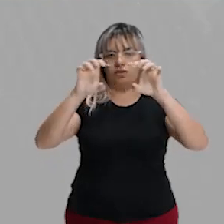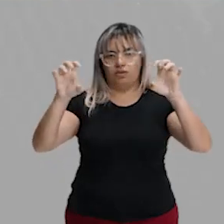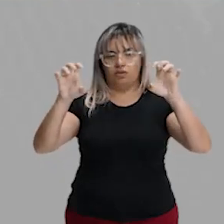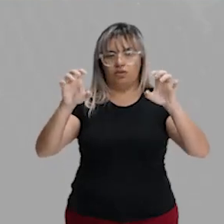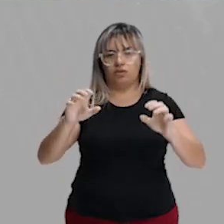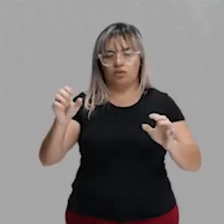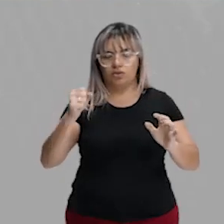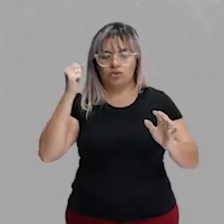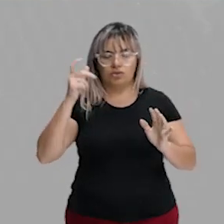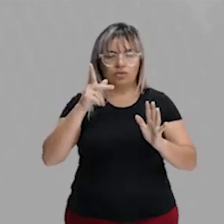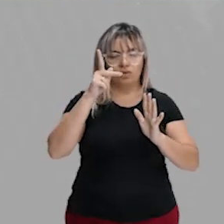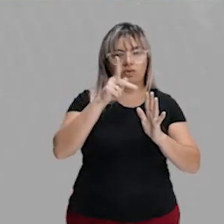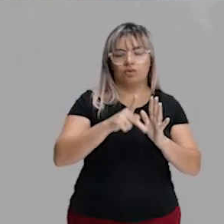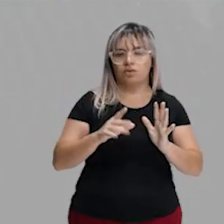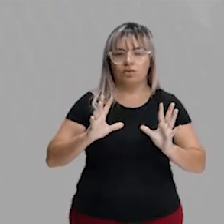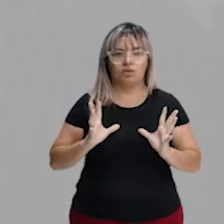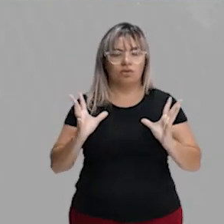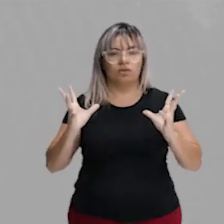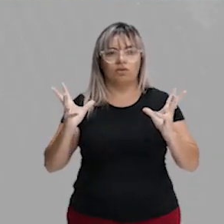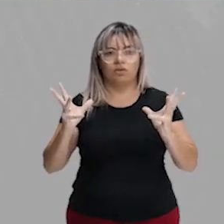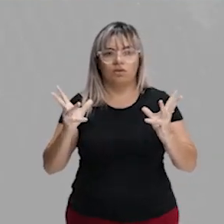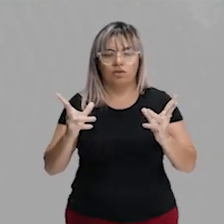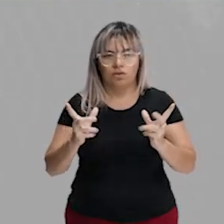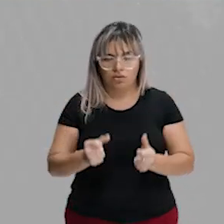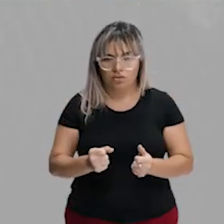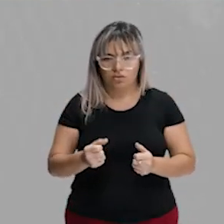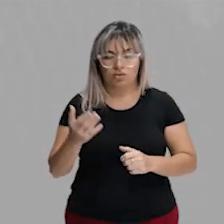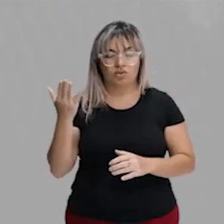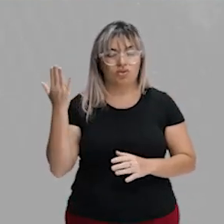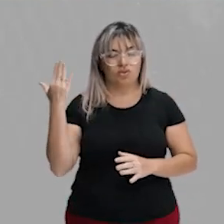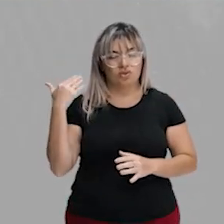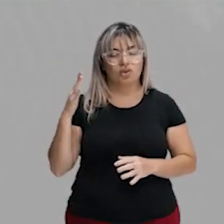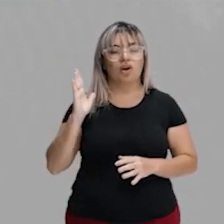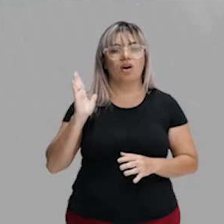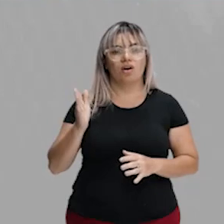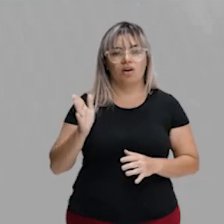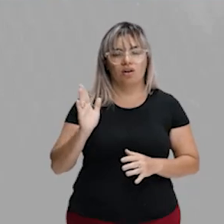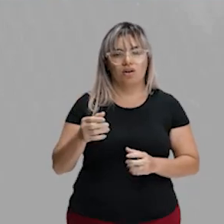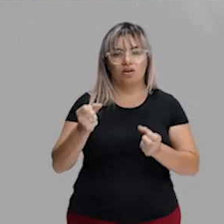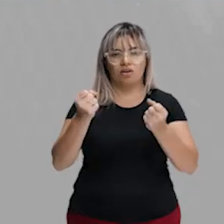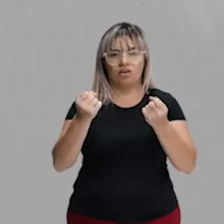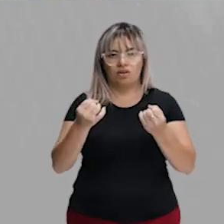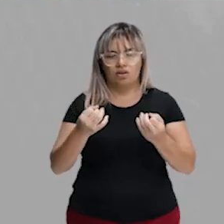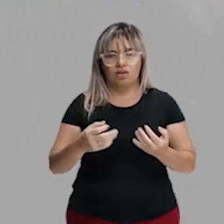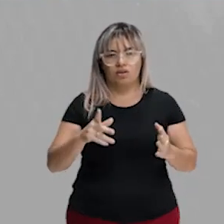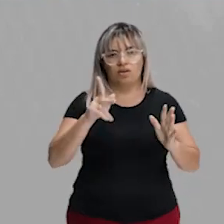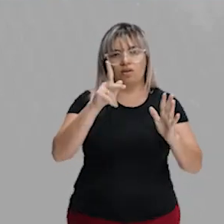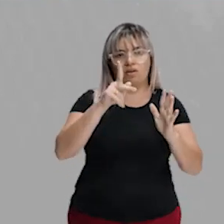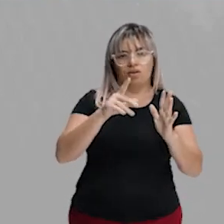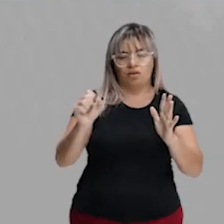certo? Elas vêm todas lá do assunto de potência que nós já falamos, né? Potência,